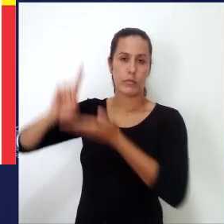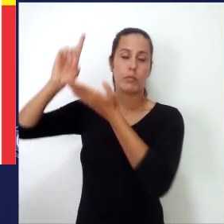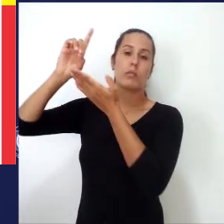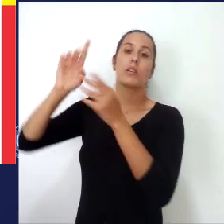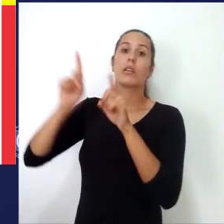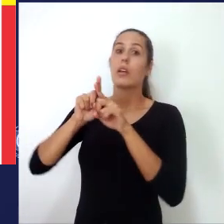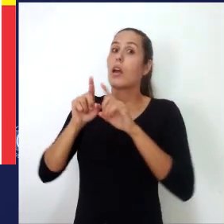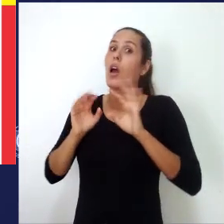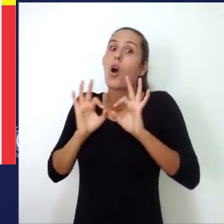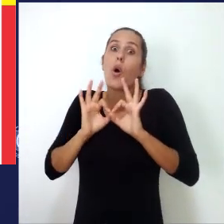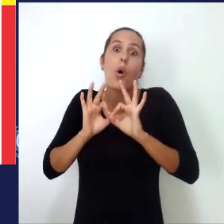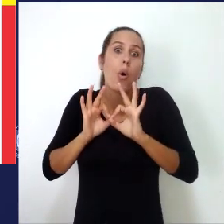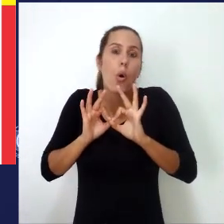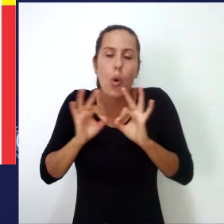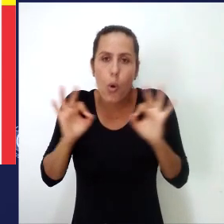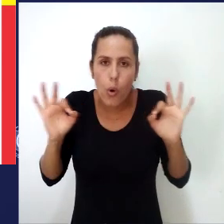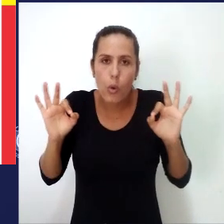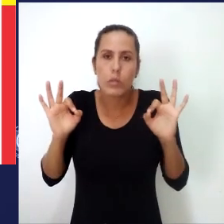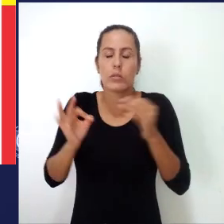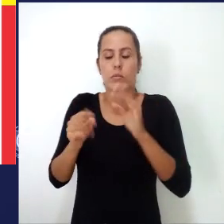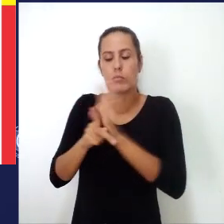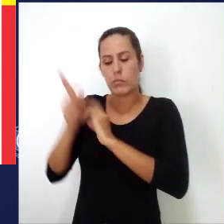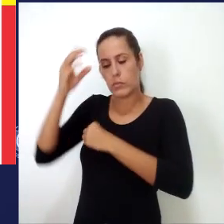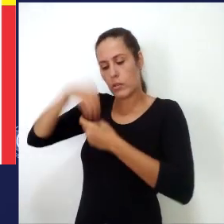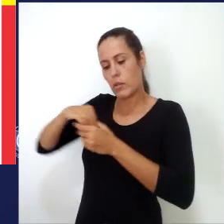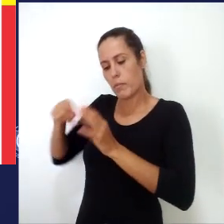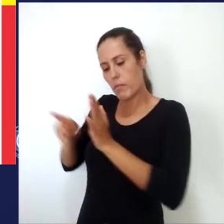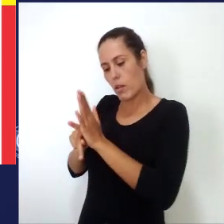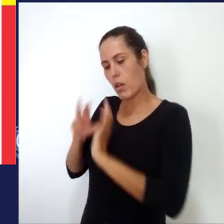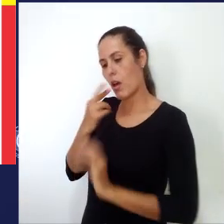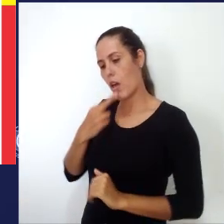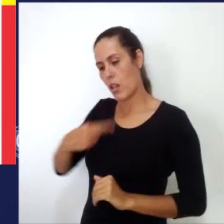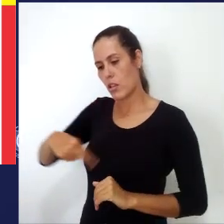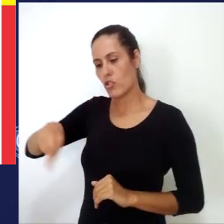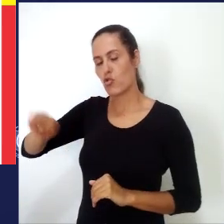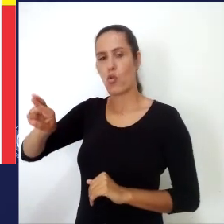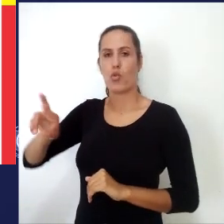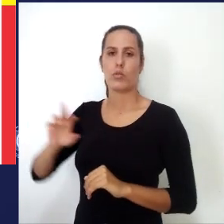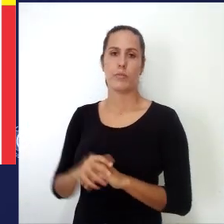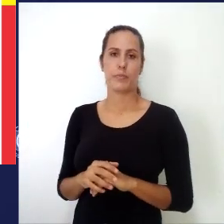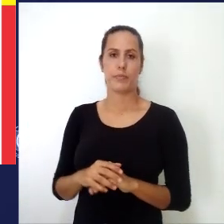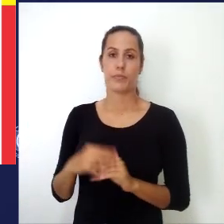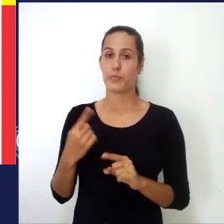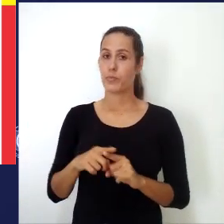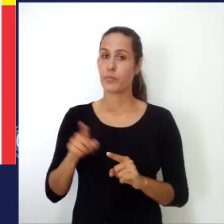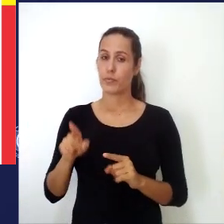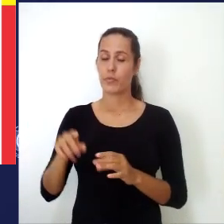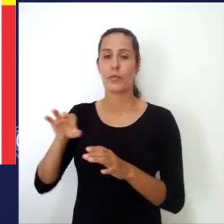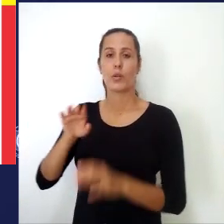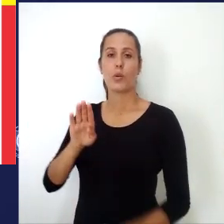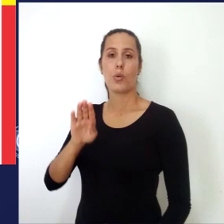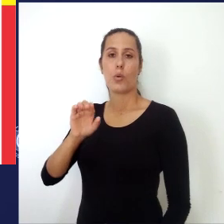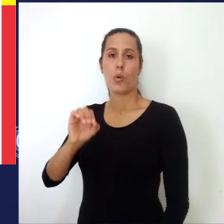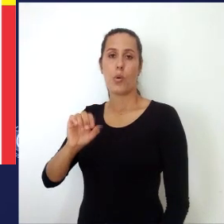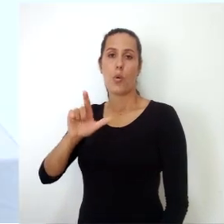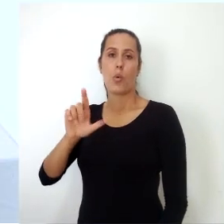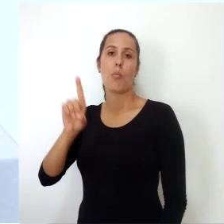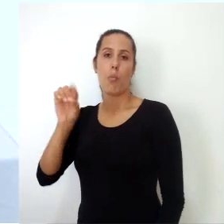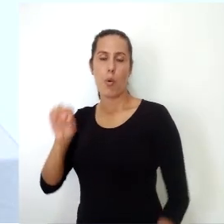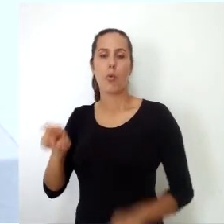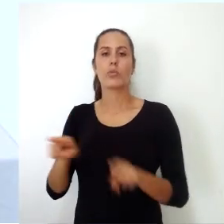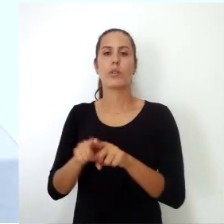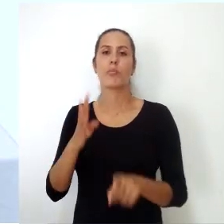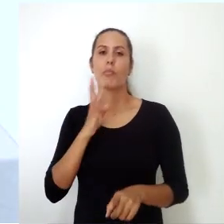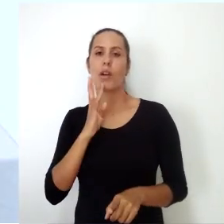a compreensão dos desígnios divinos e vai ser ótimo para as práticas religiosas, a questão